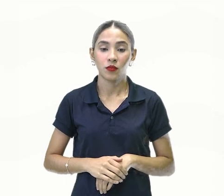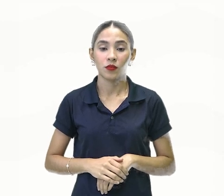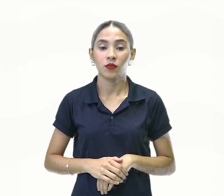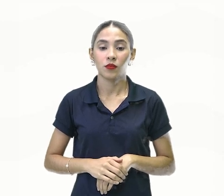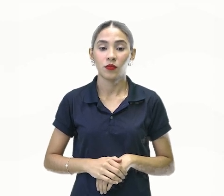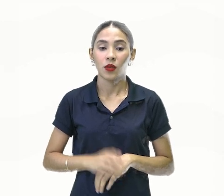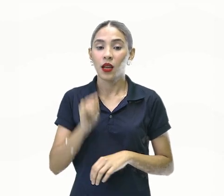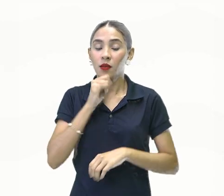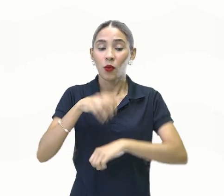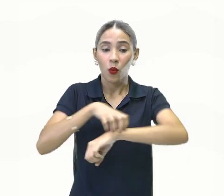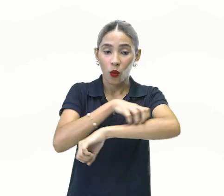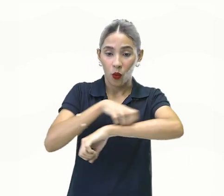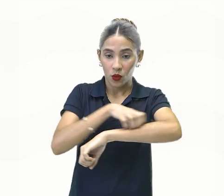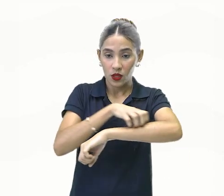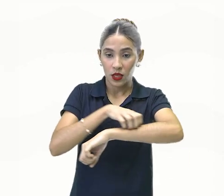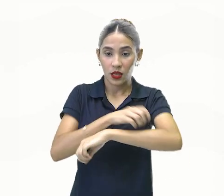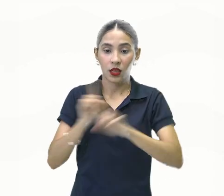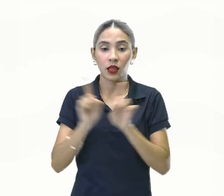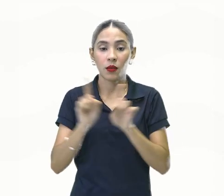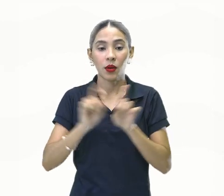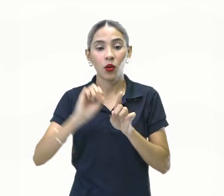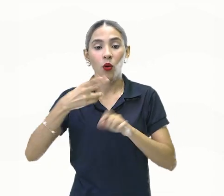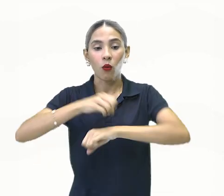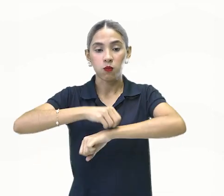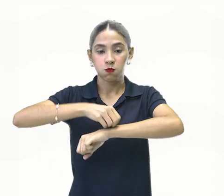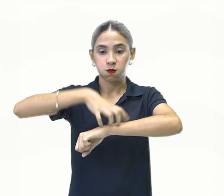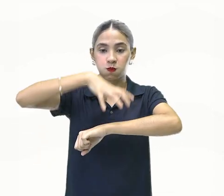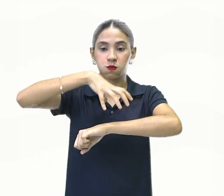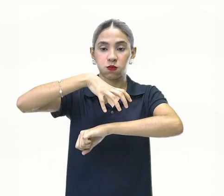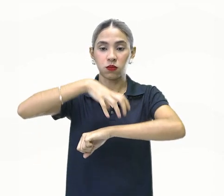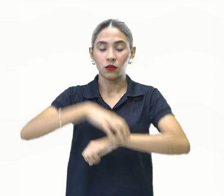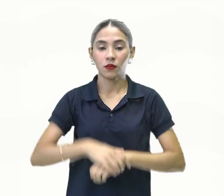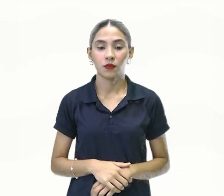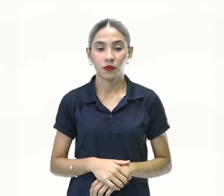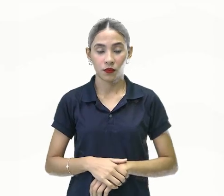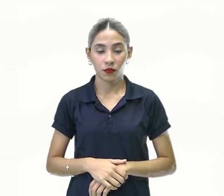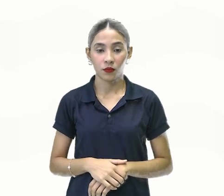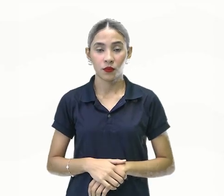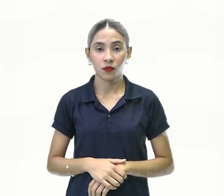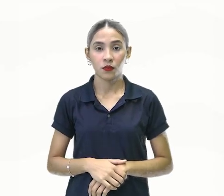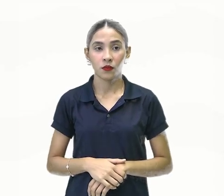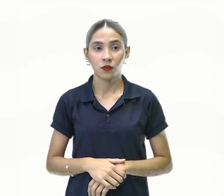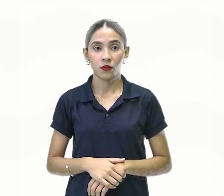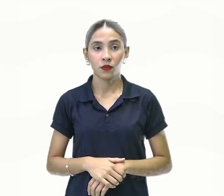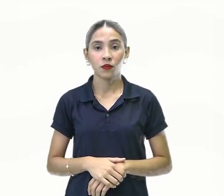né, coceira ou inchaços, tá bom?